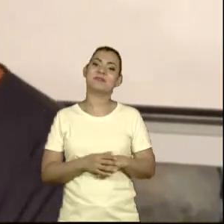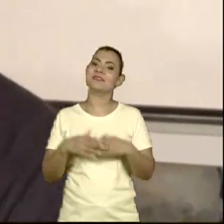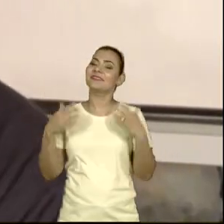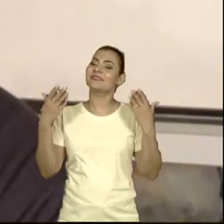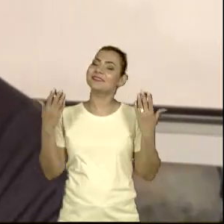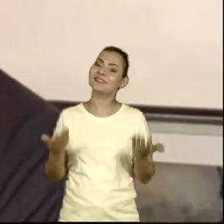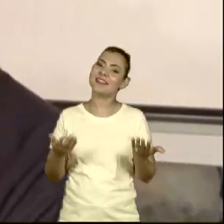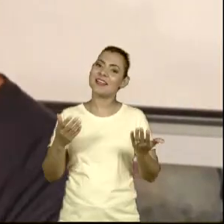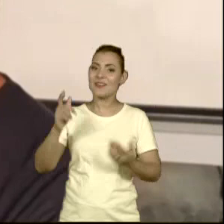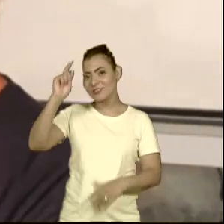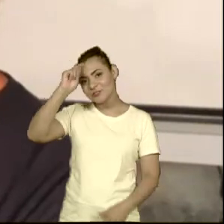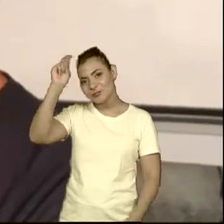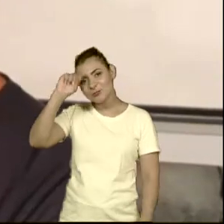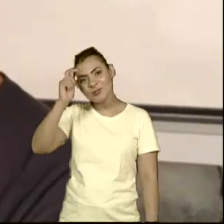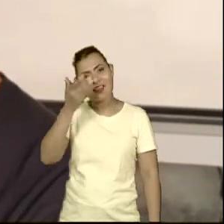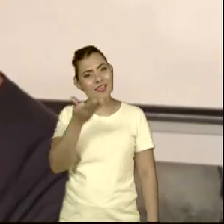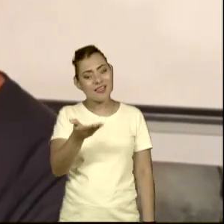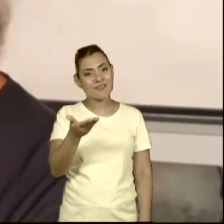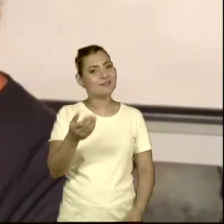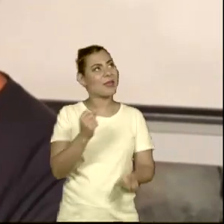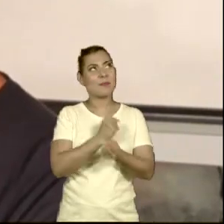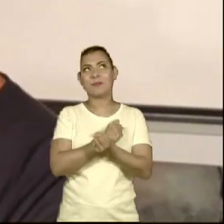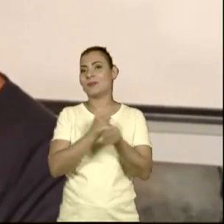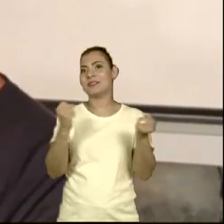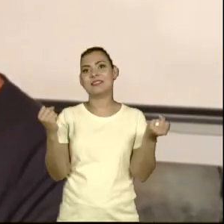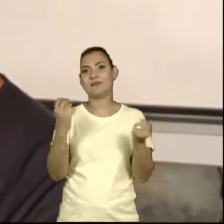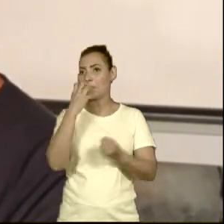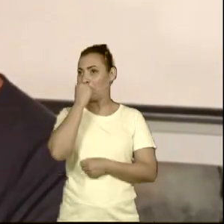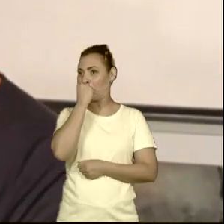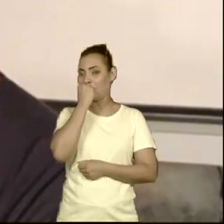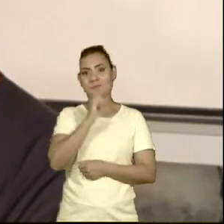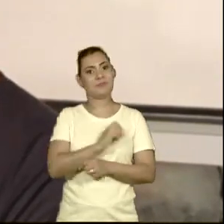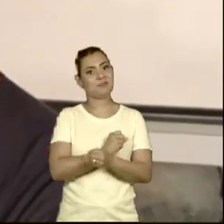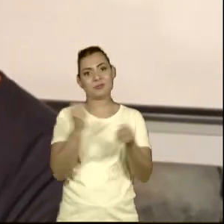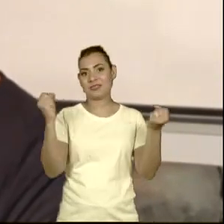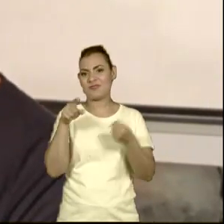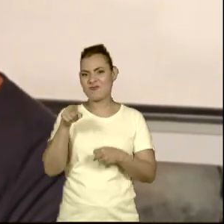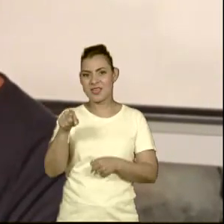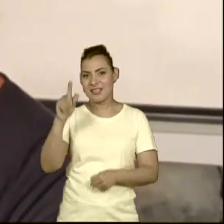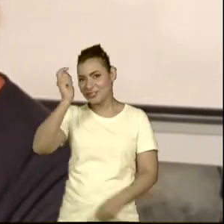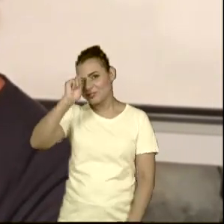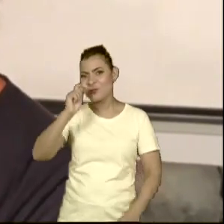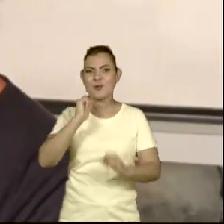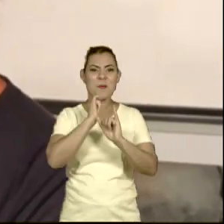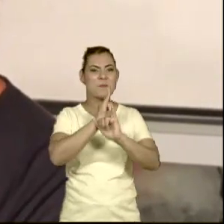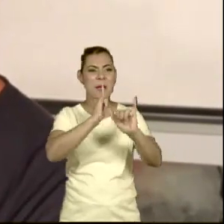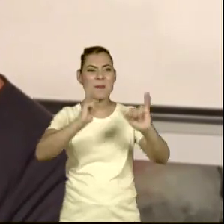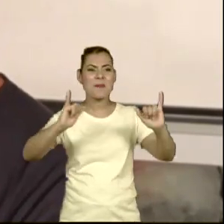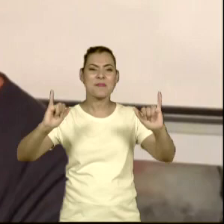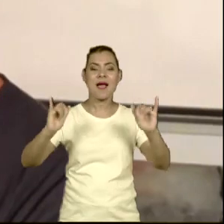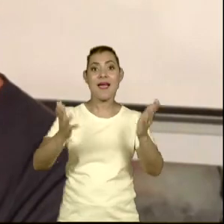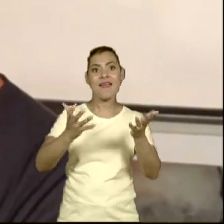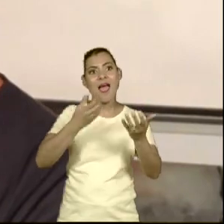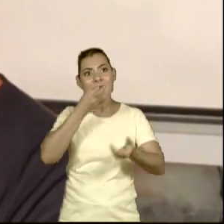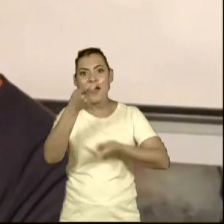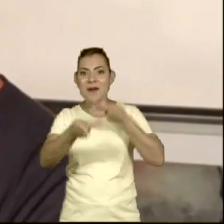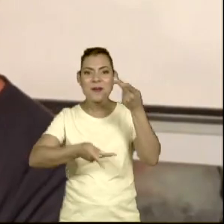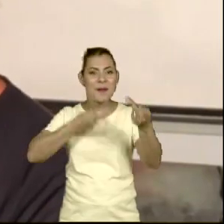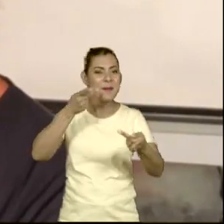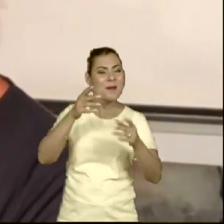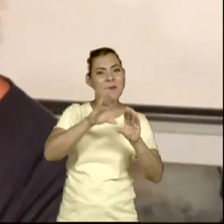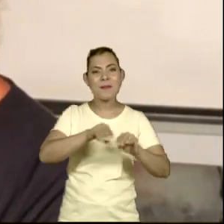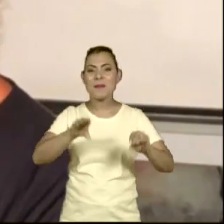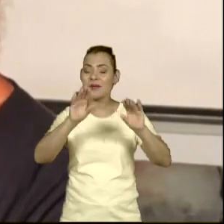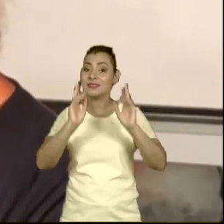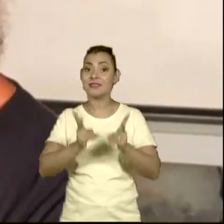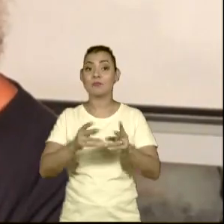Então, Julião, cara, é impossível deixar você calado, não é, velho? Você tem muita coisa para falar, né? Tem sempre, e